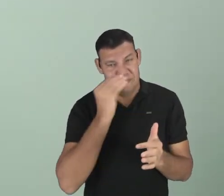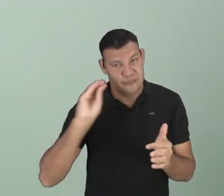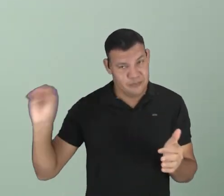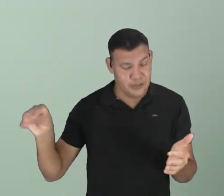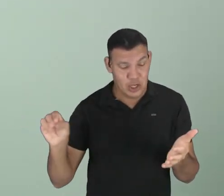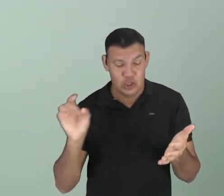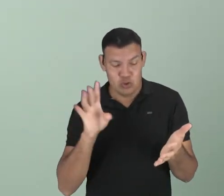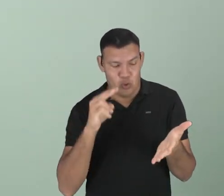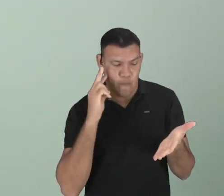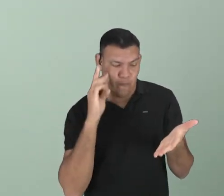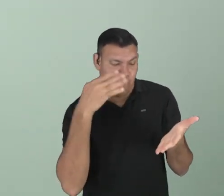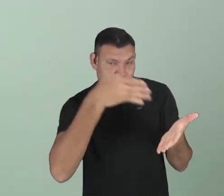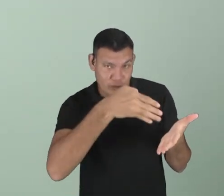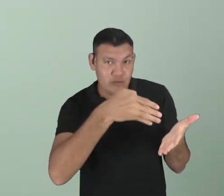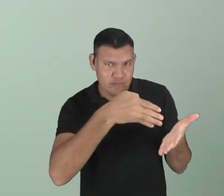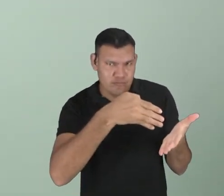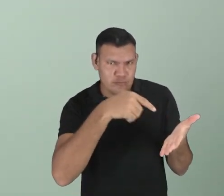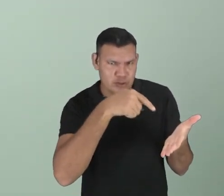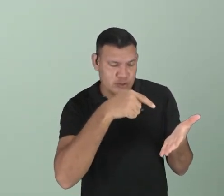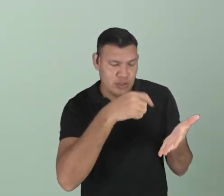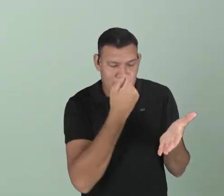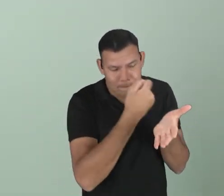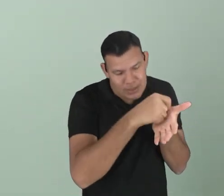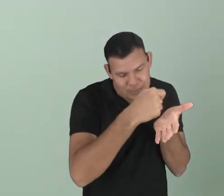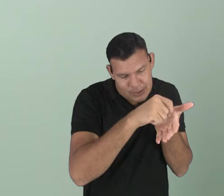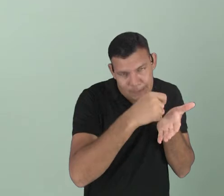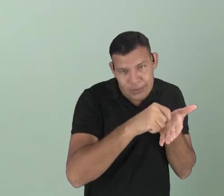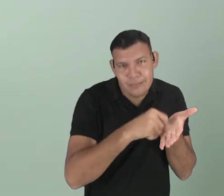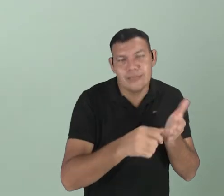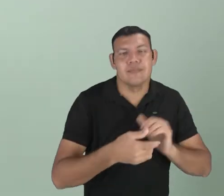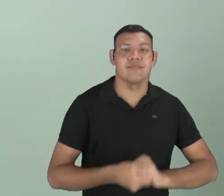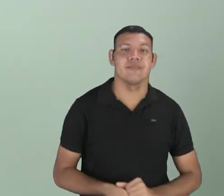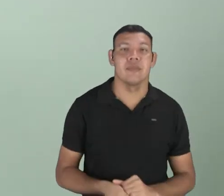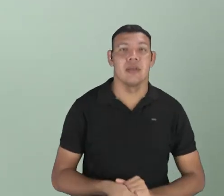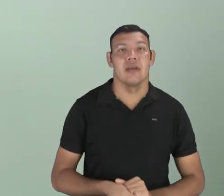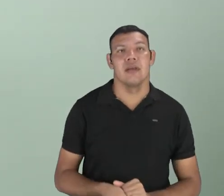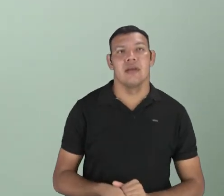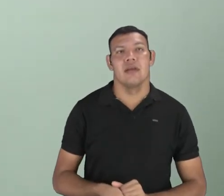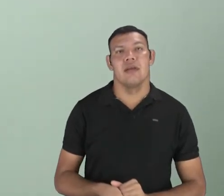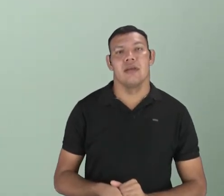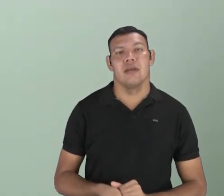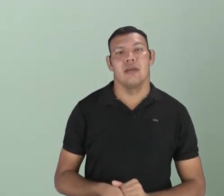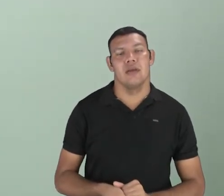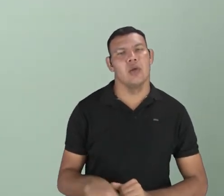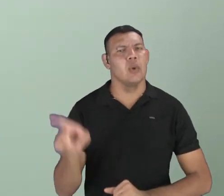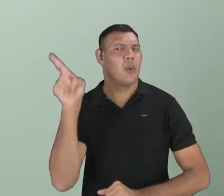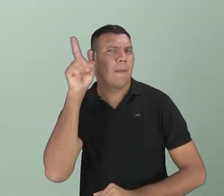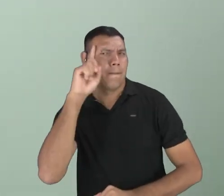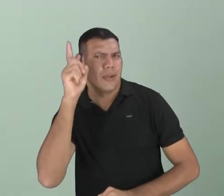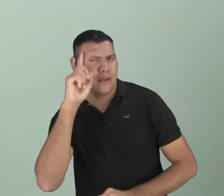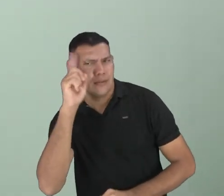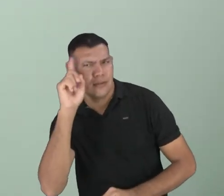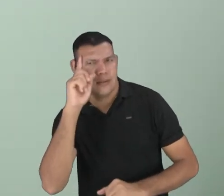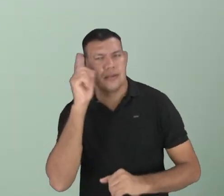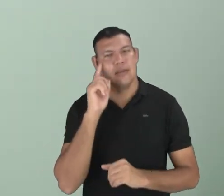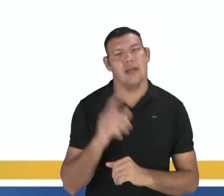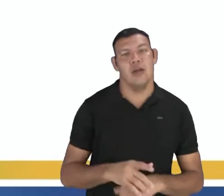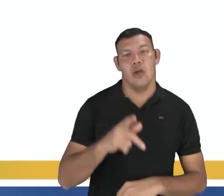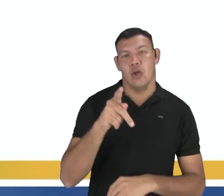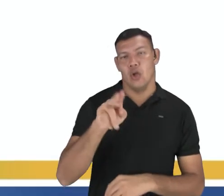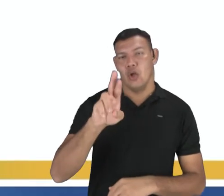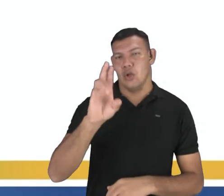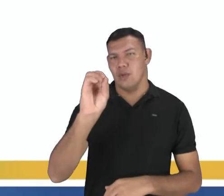texto. Então, quando nós tivermos esses tipos de textos, que aí que vocês podem ver, ó, expressões do